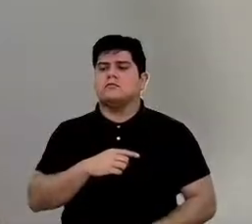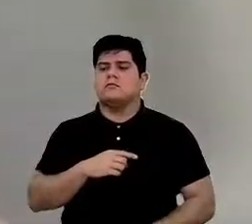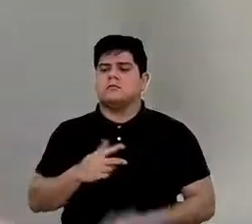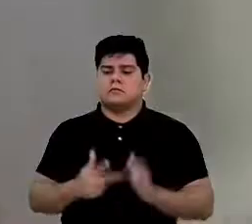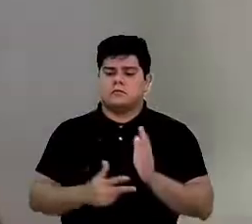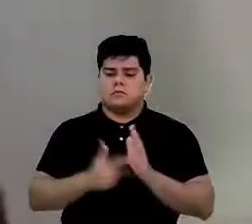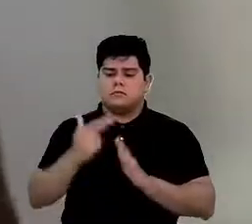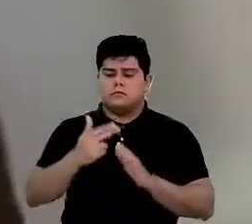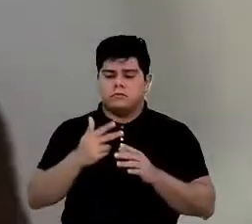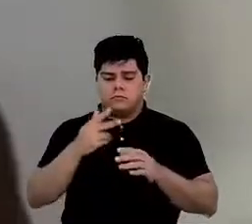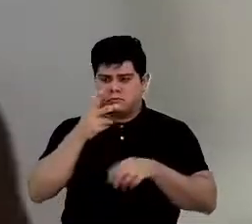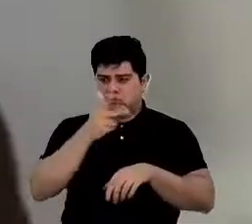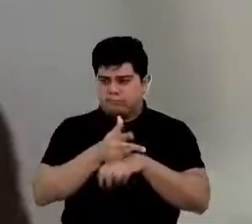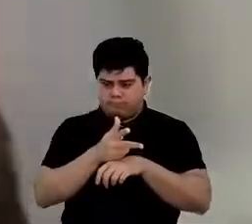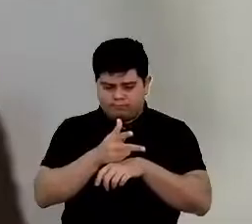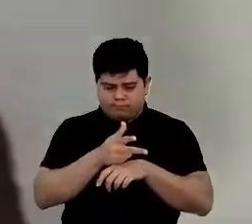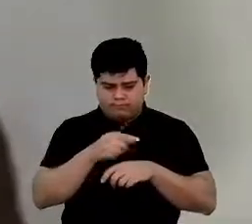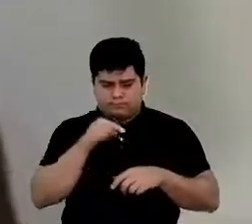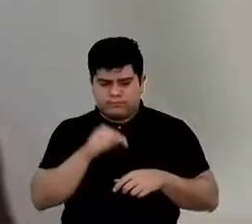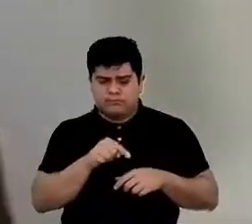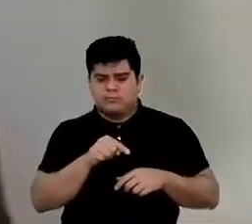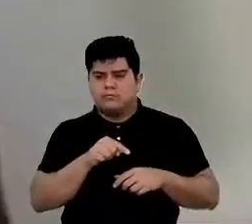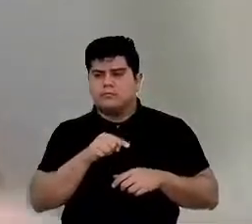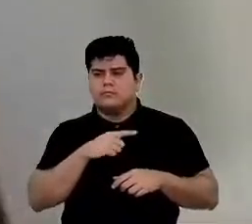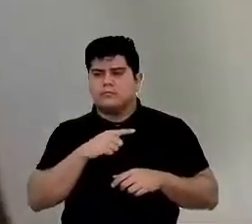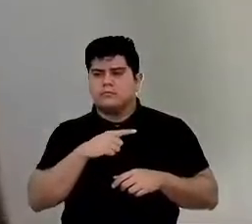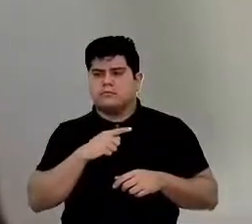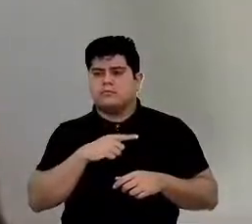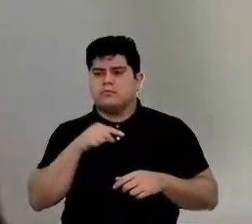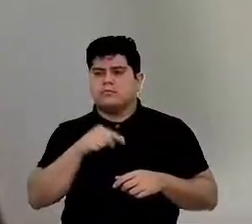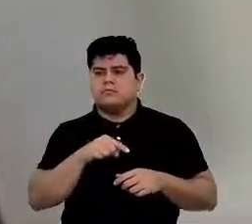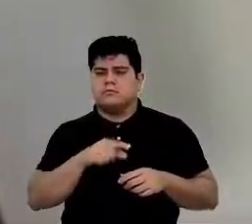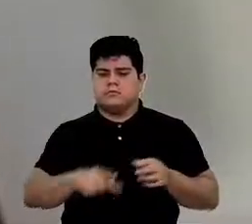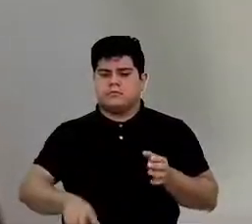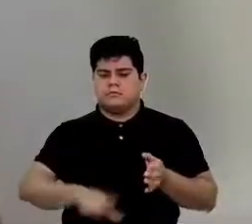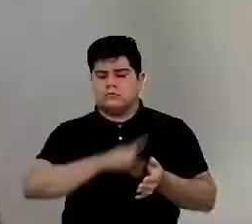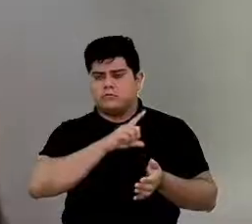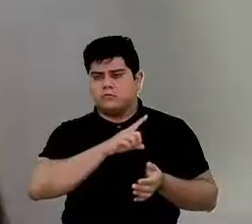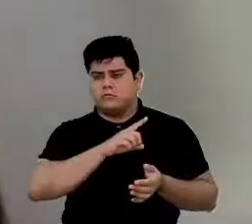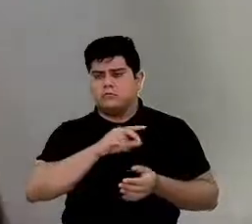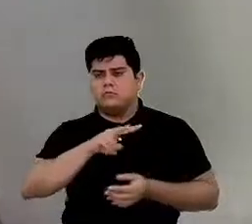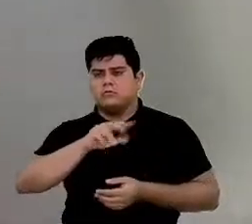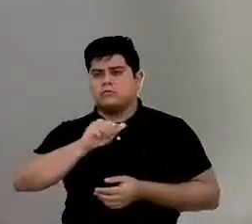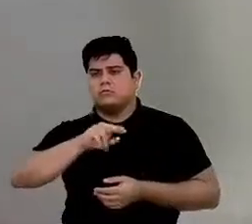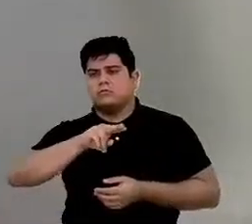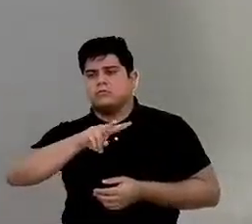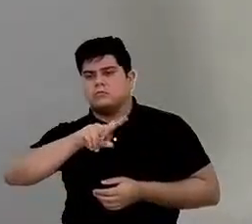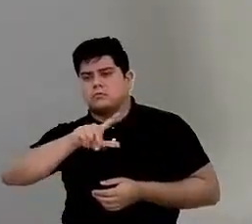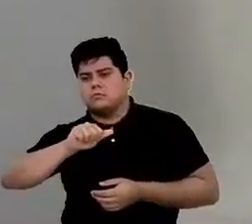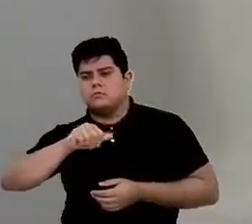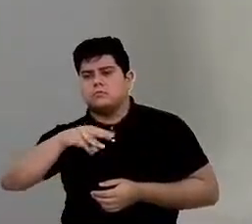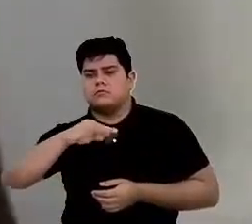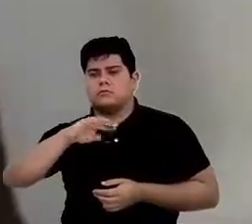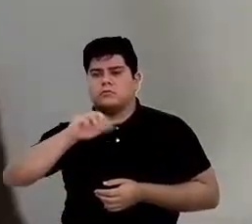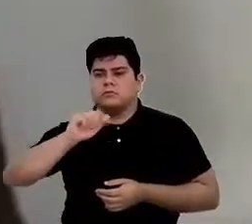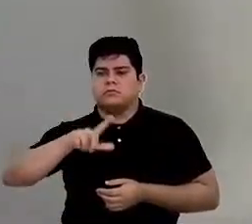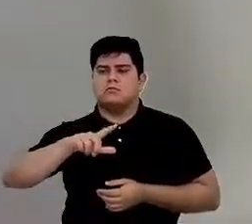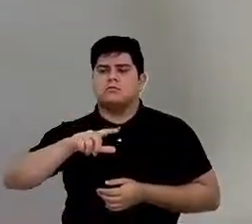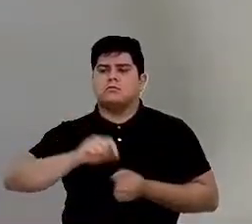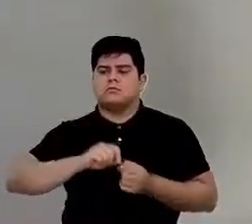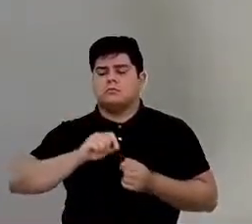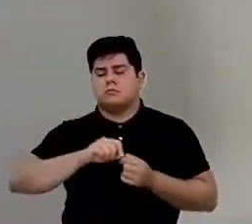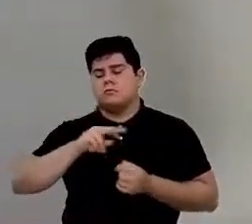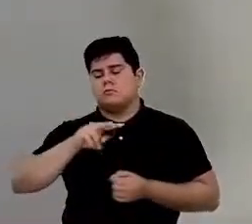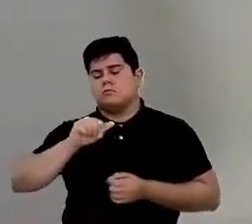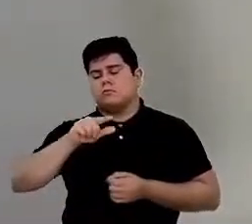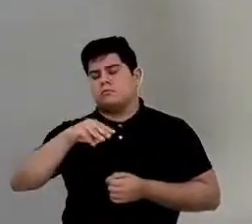de vídeo, tira o folheto anterior da válvula mitral e aí faz o valve em MEC, por exemplo,